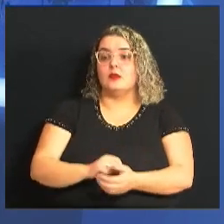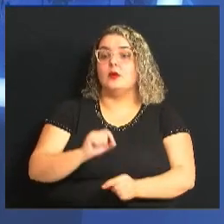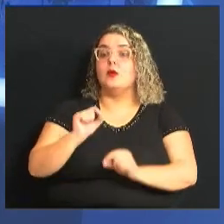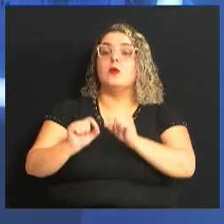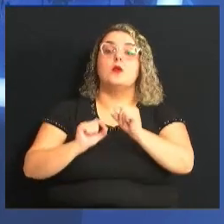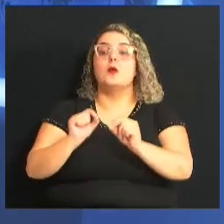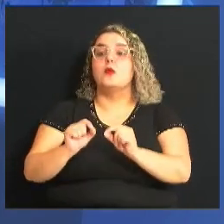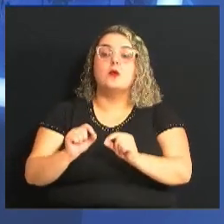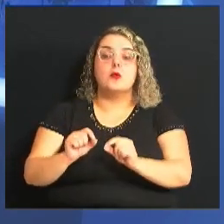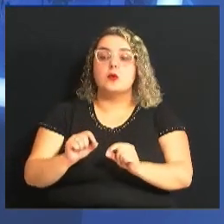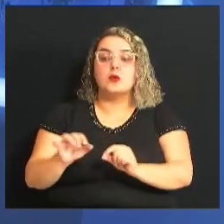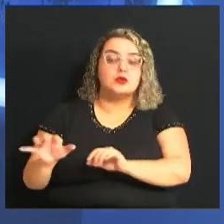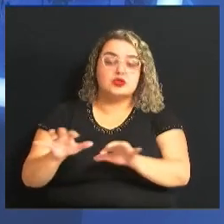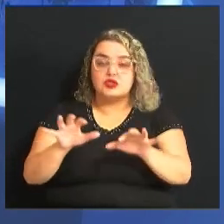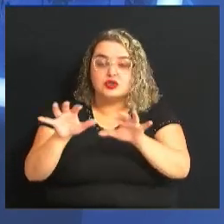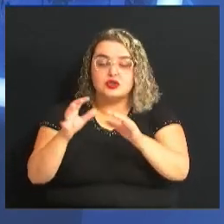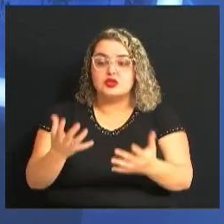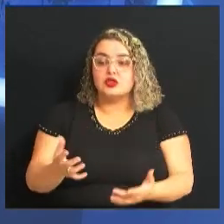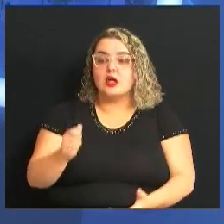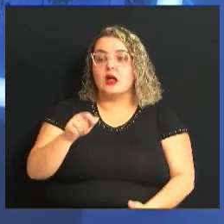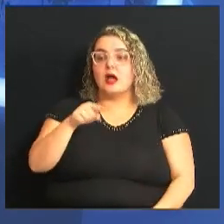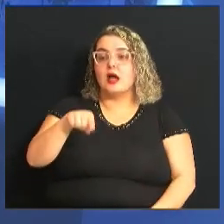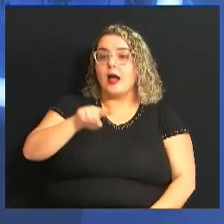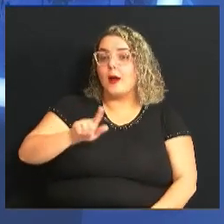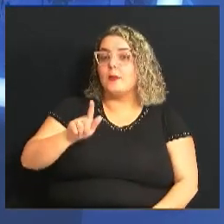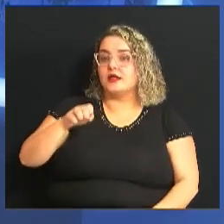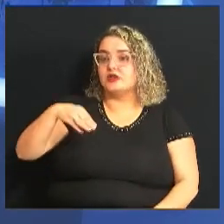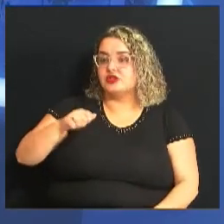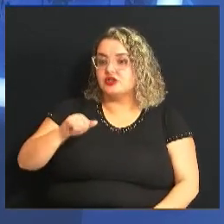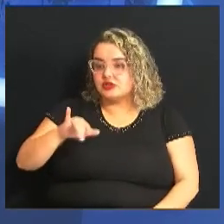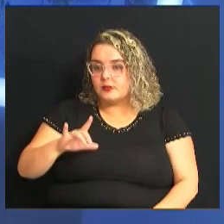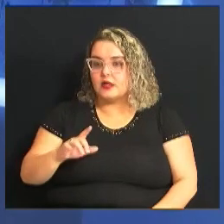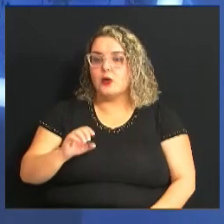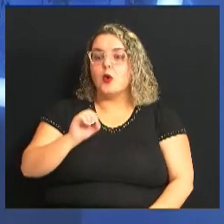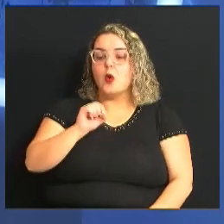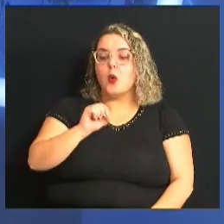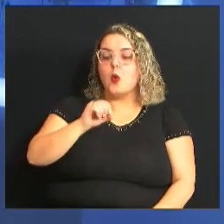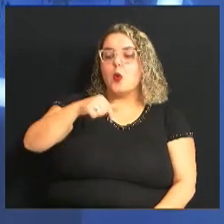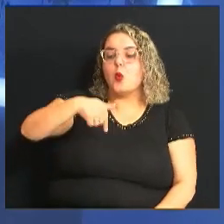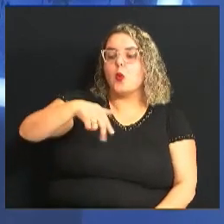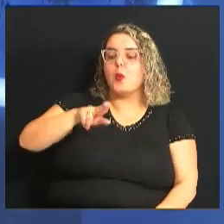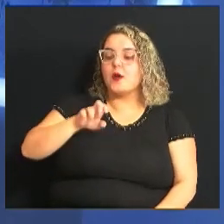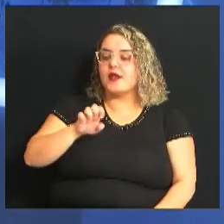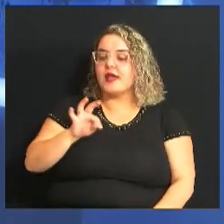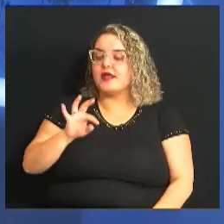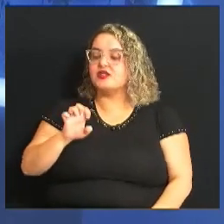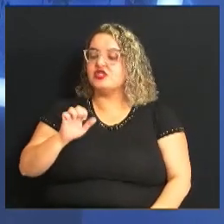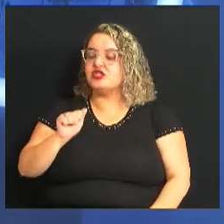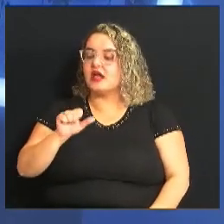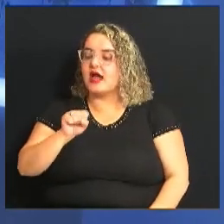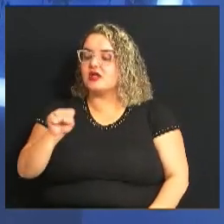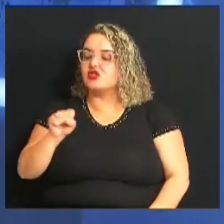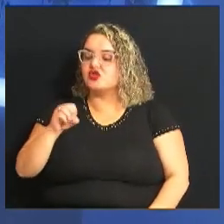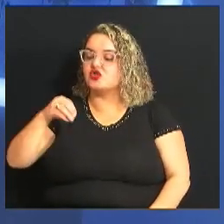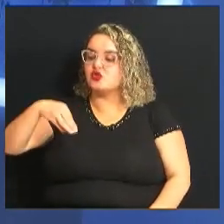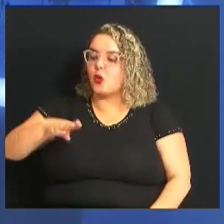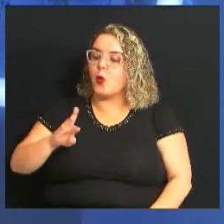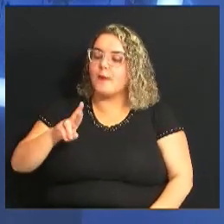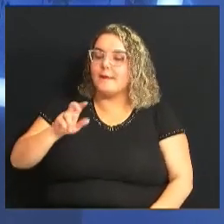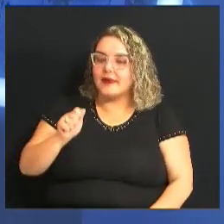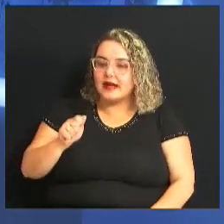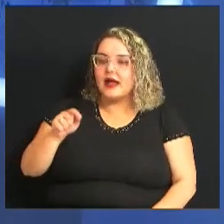assombra, @gmail.com. Você escreve o que te assombra tudo junto, @gmail.com, num percurso de